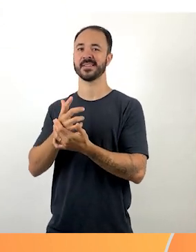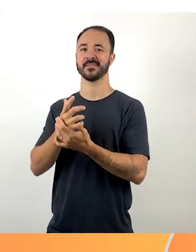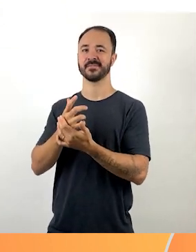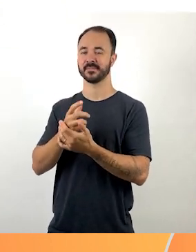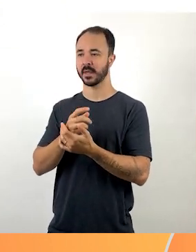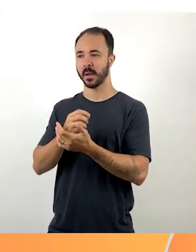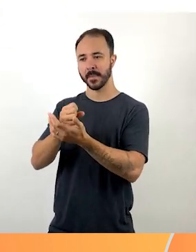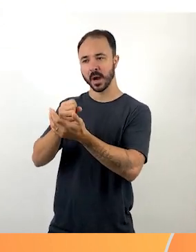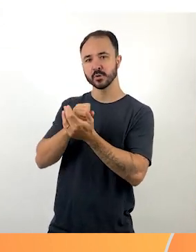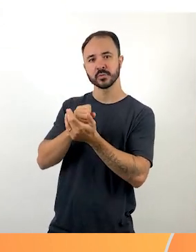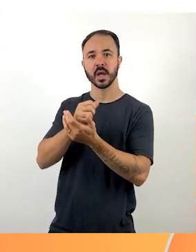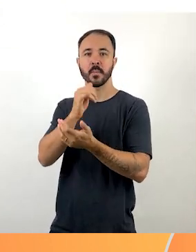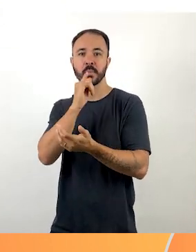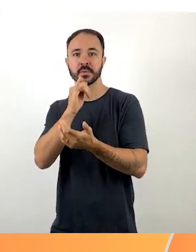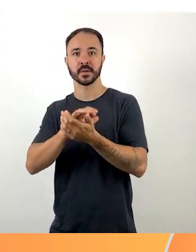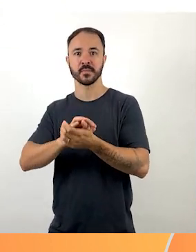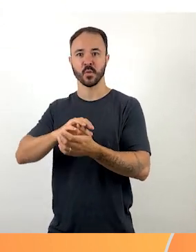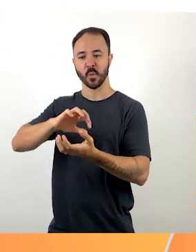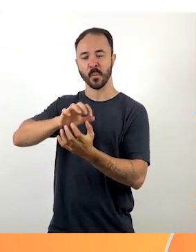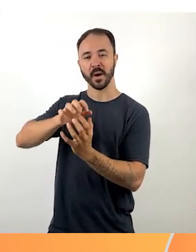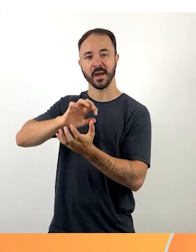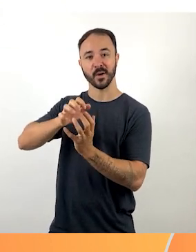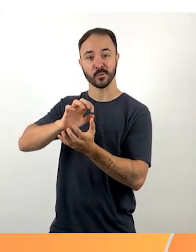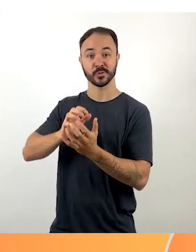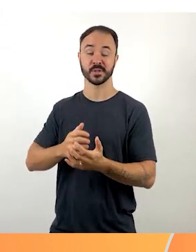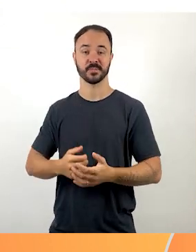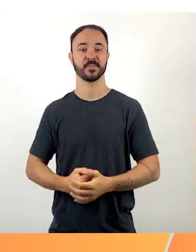bom exemplo é a planta do maracujá.